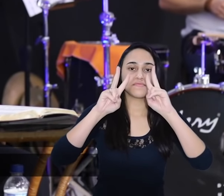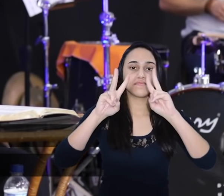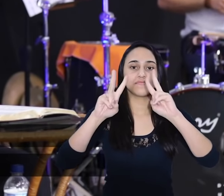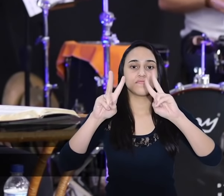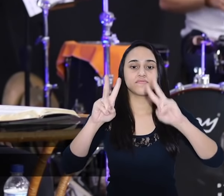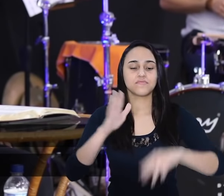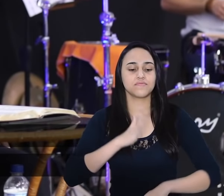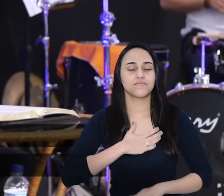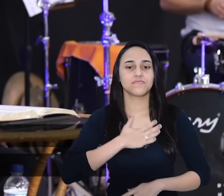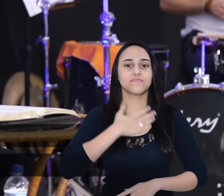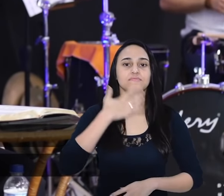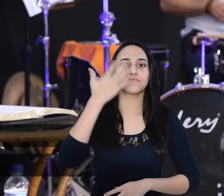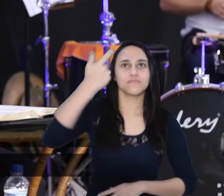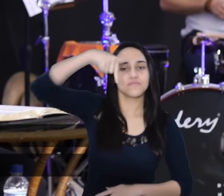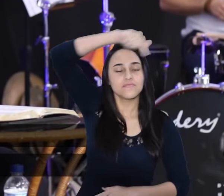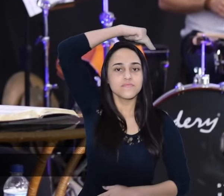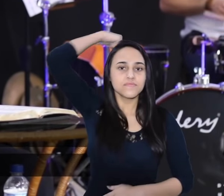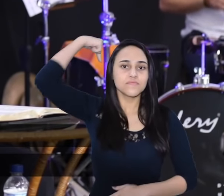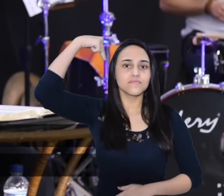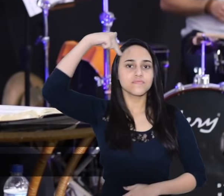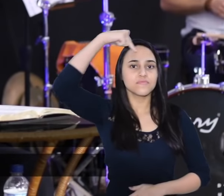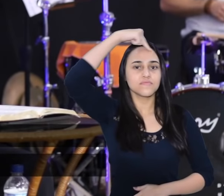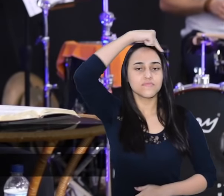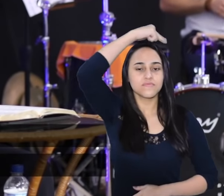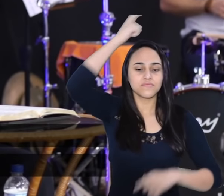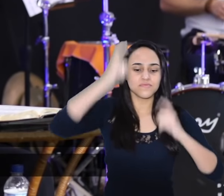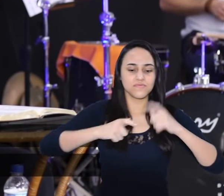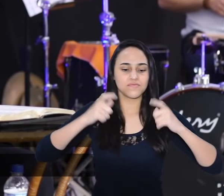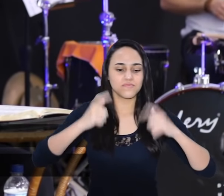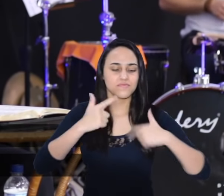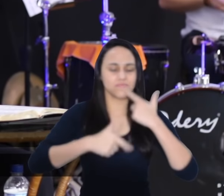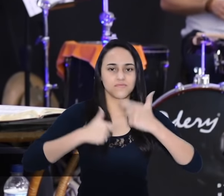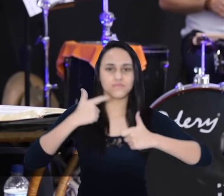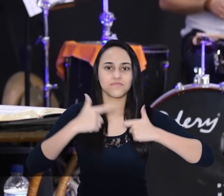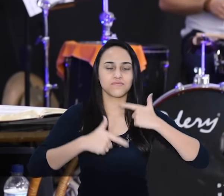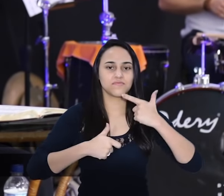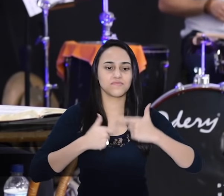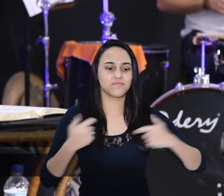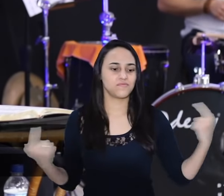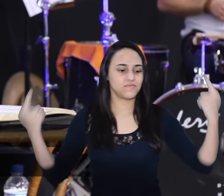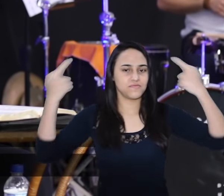a bravura dos santos em plena arena enfrentando os